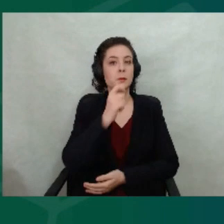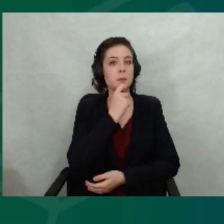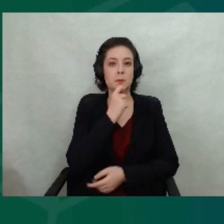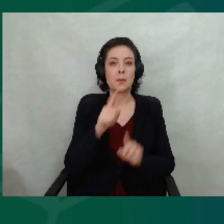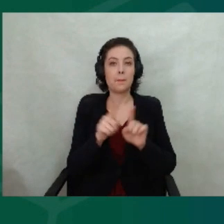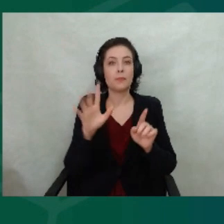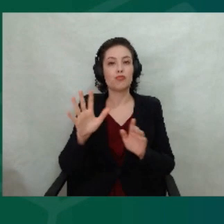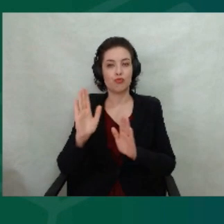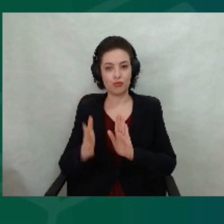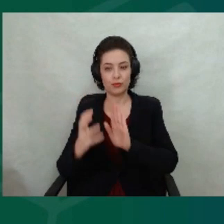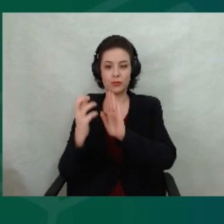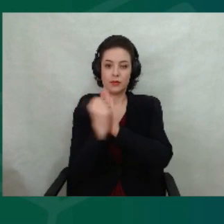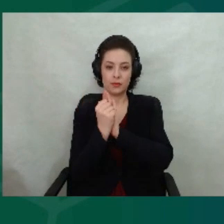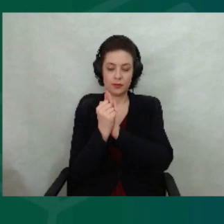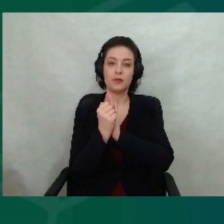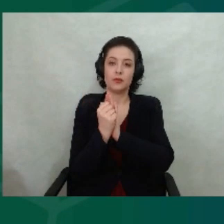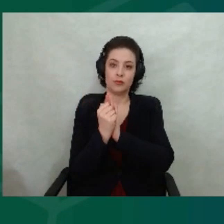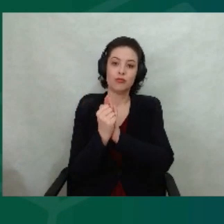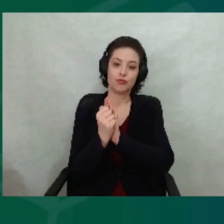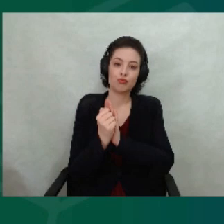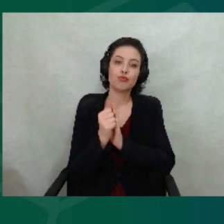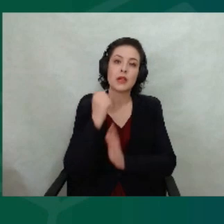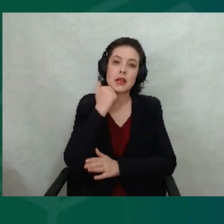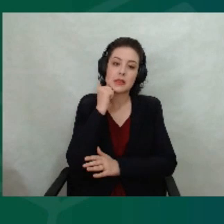Open Science. Pode passar o próximo, por favor.